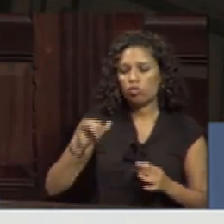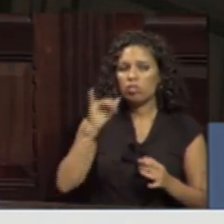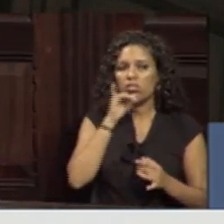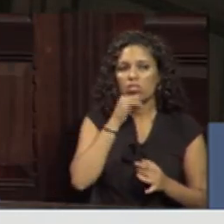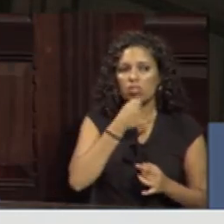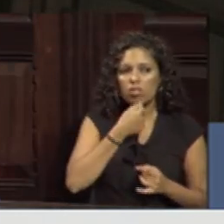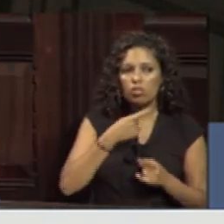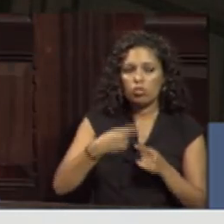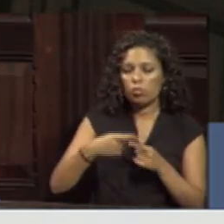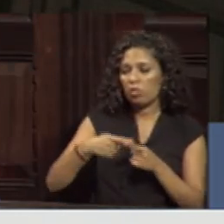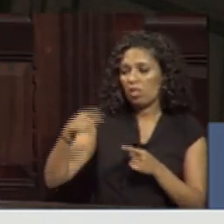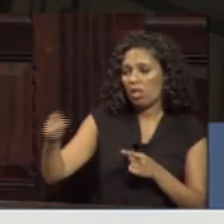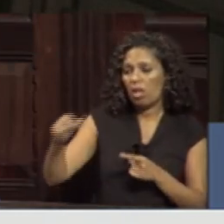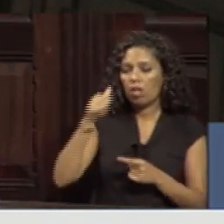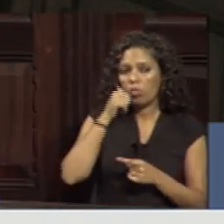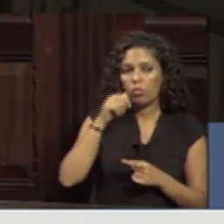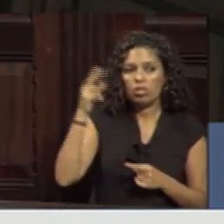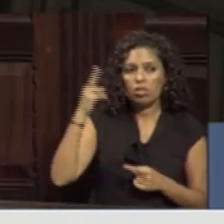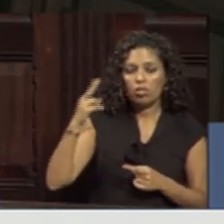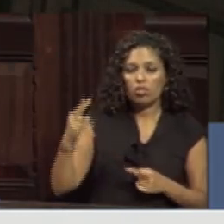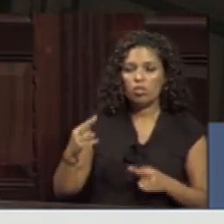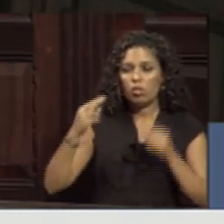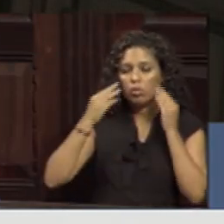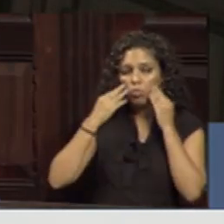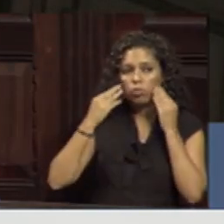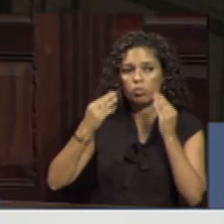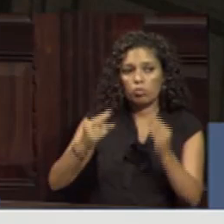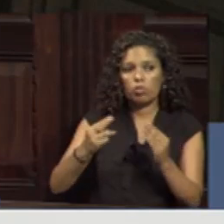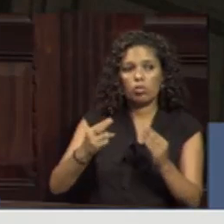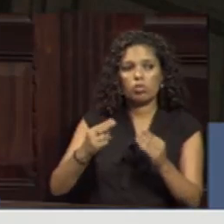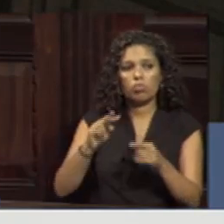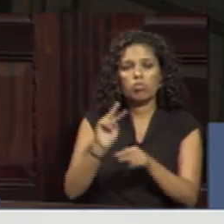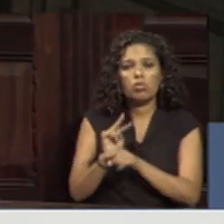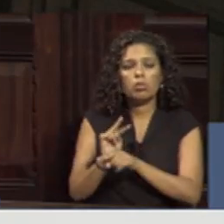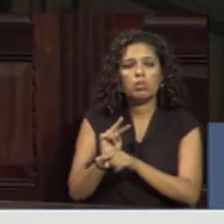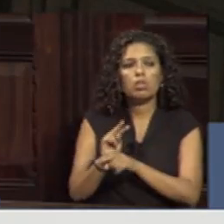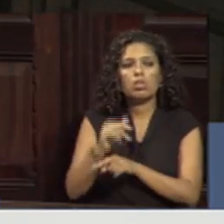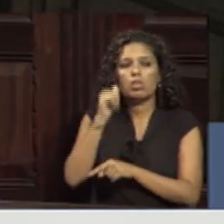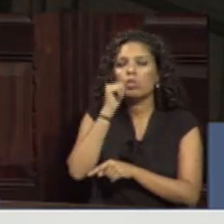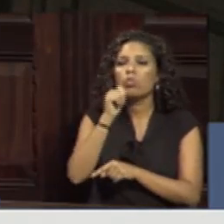que saiu lá da Maré, representa para as mulheres